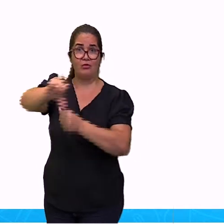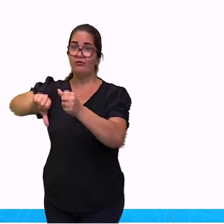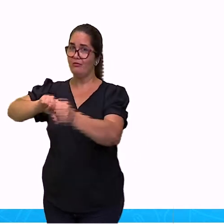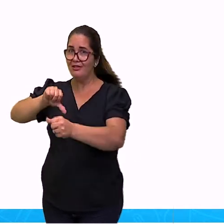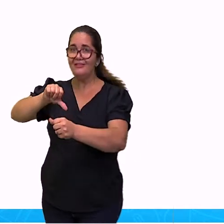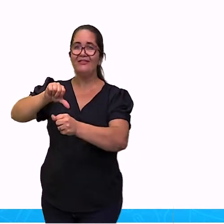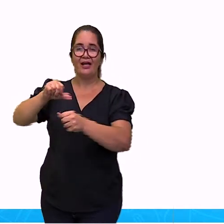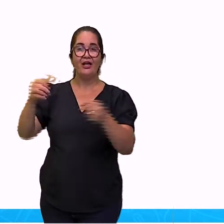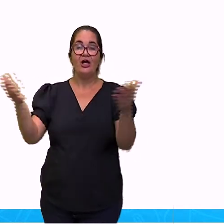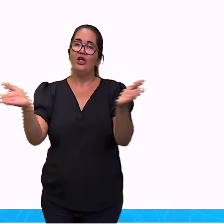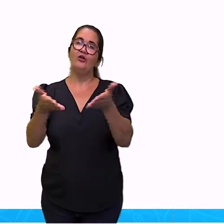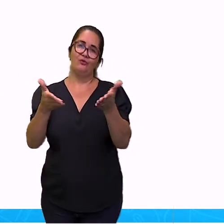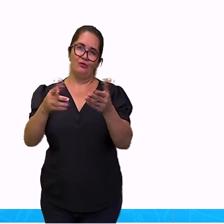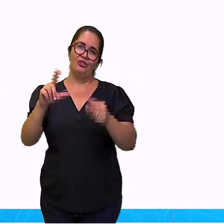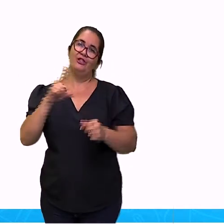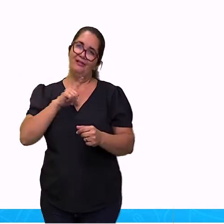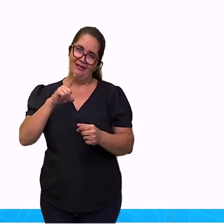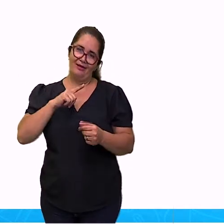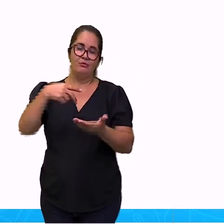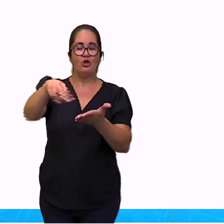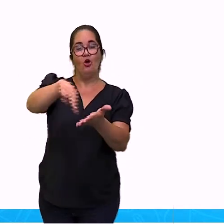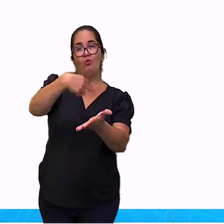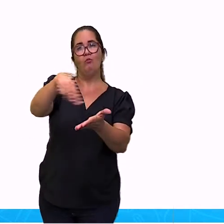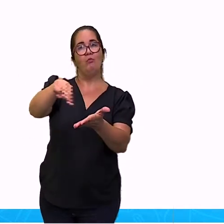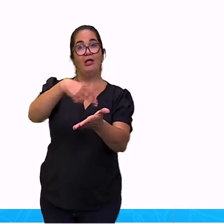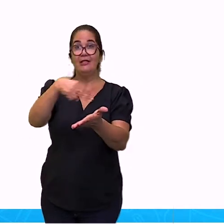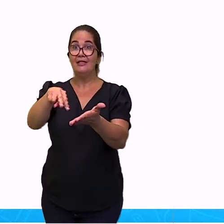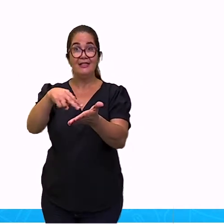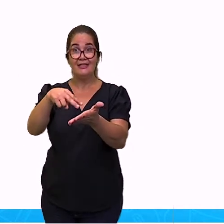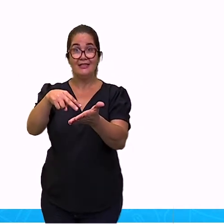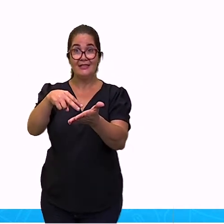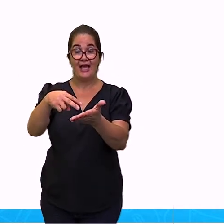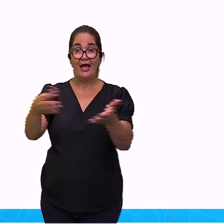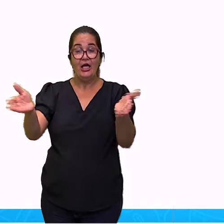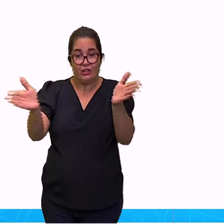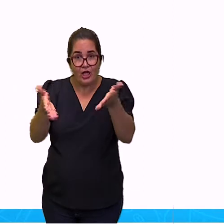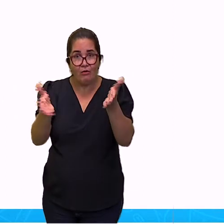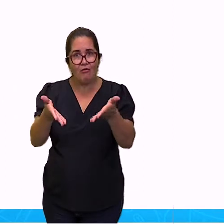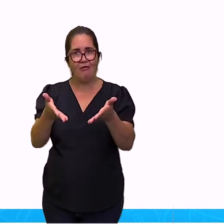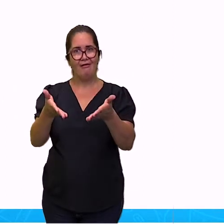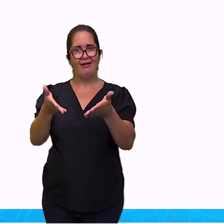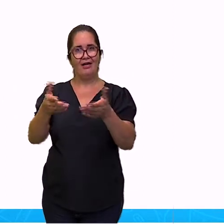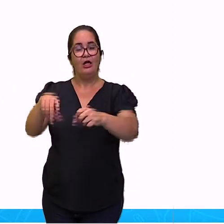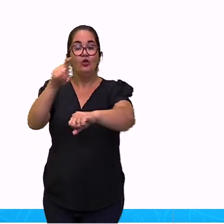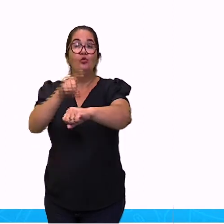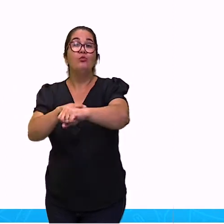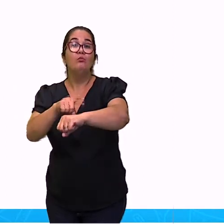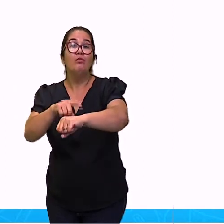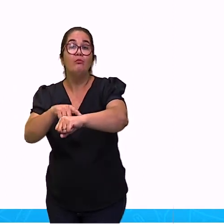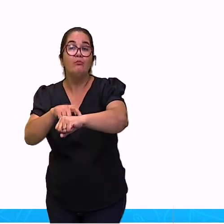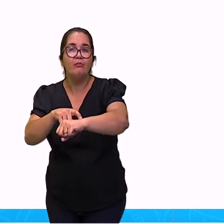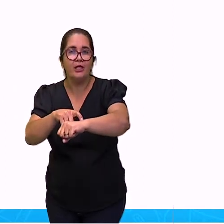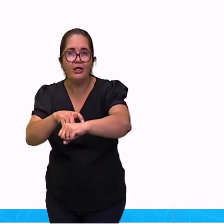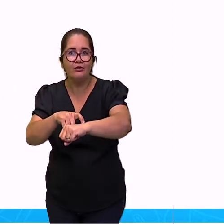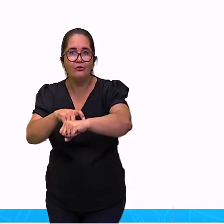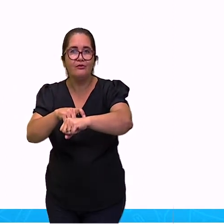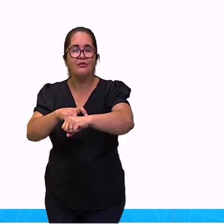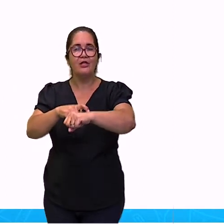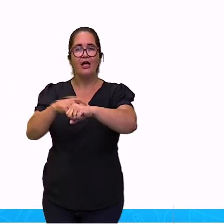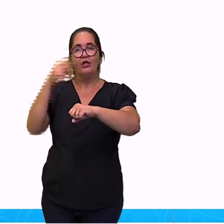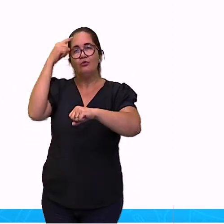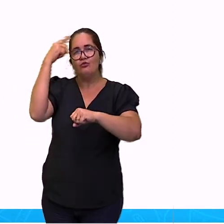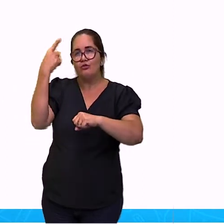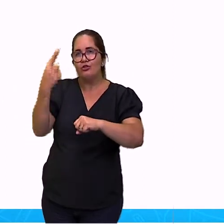chamada dança contemporânea. Nesse estilo, é suprimida uma estruturação clara,